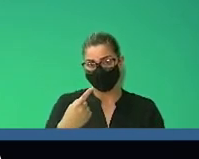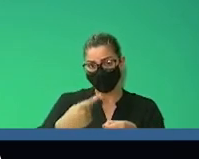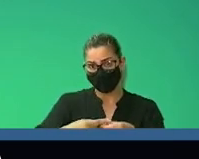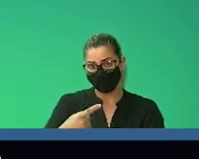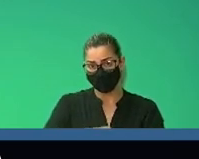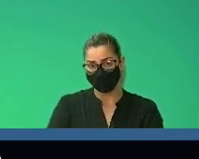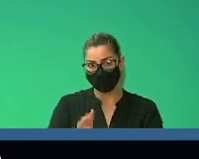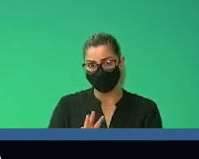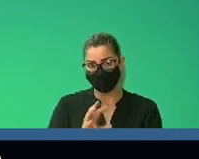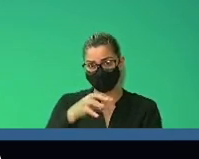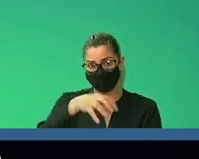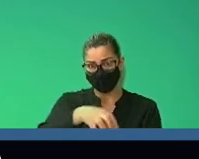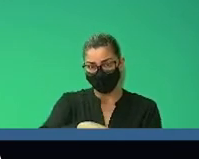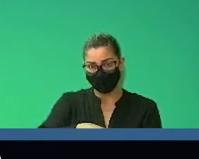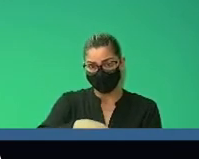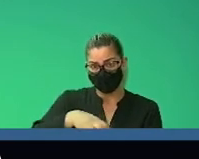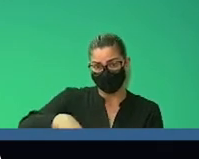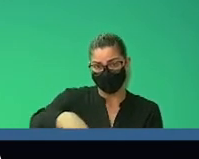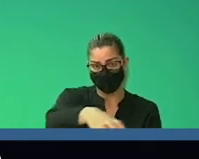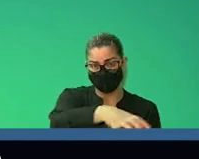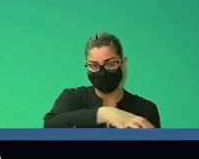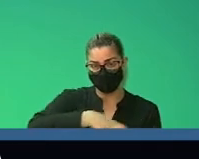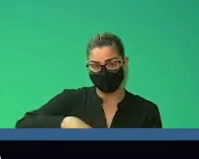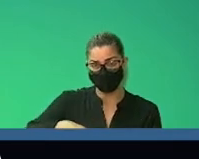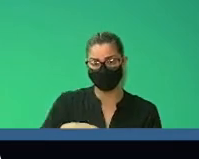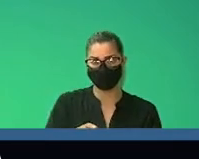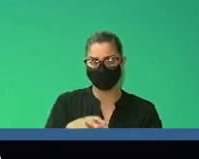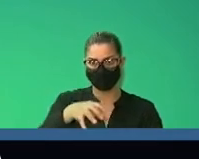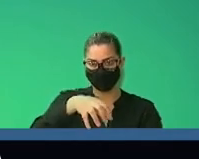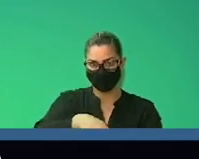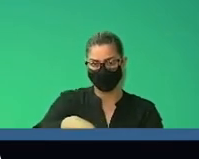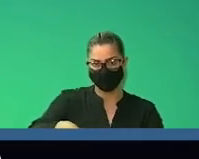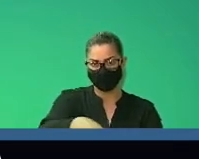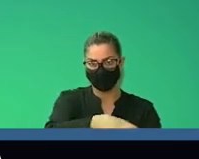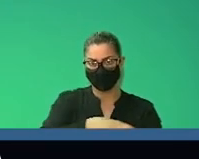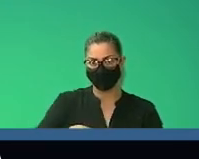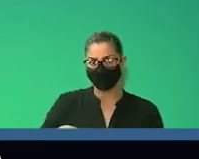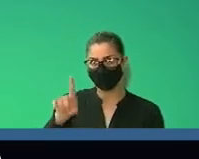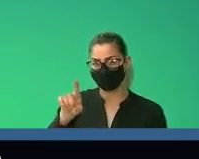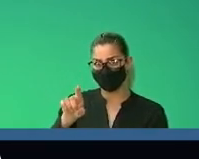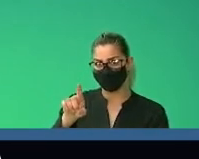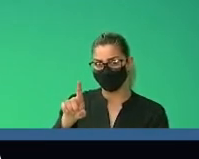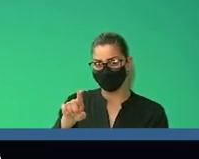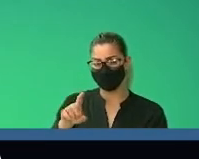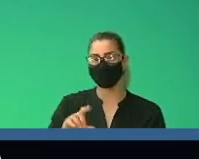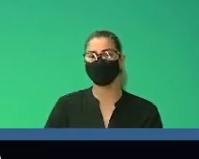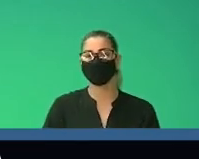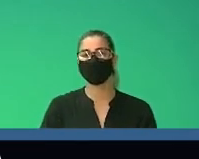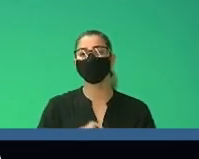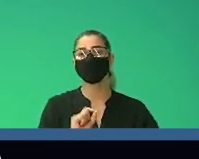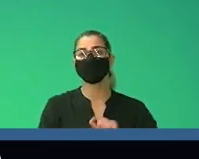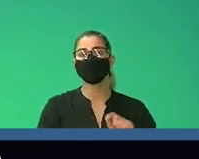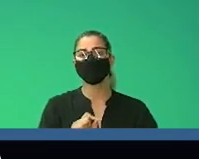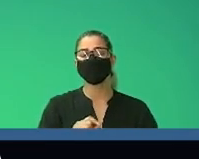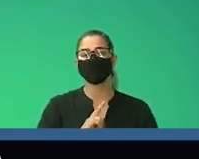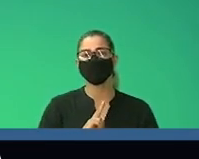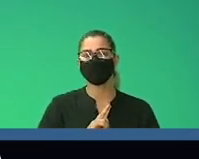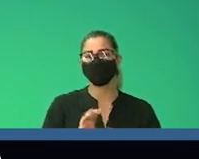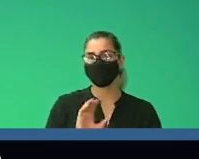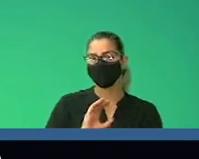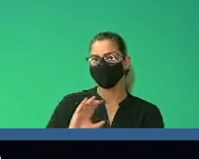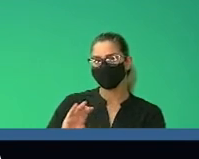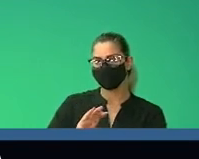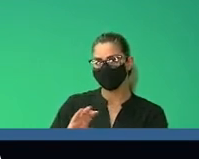um município sede de uma macro-região de saúde, que é o município de Dourados, que está classificado como